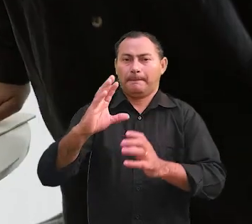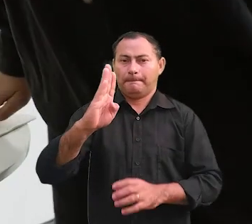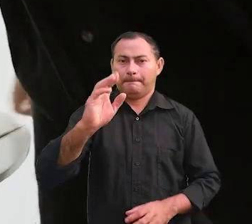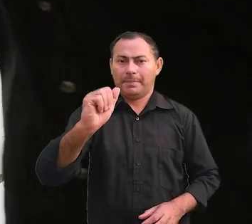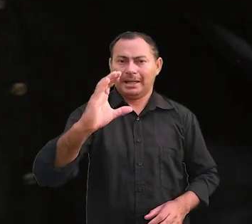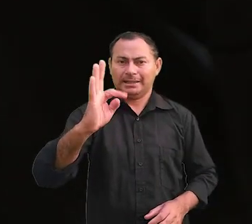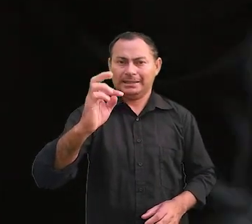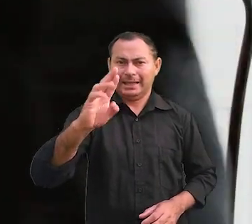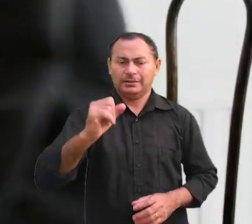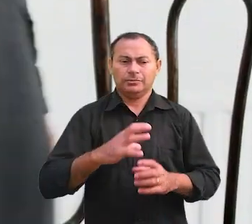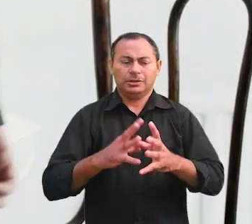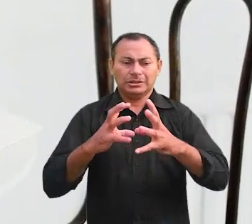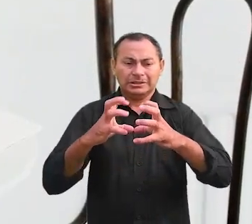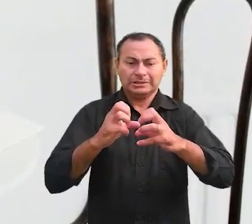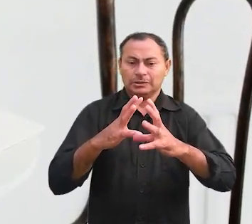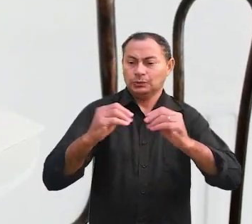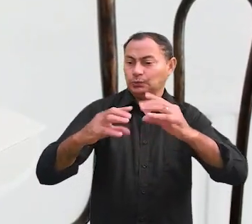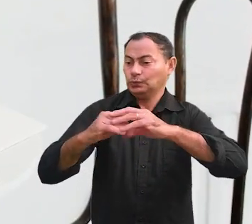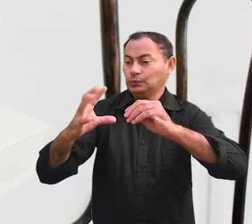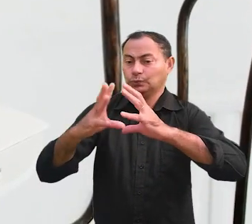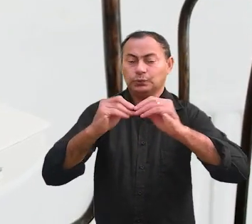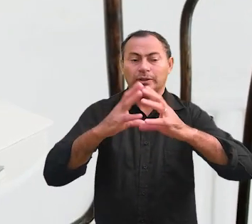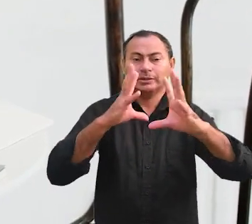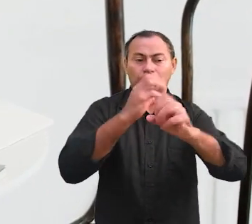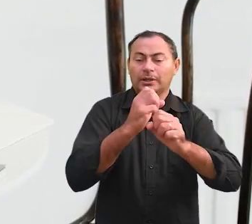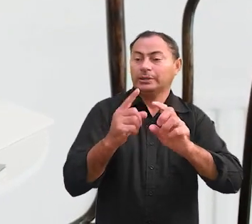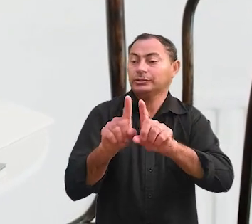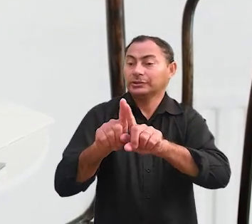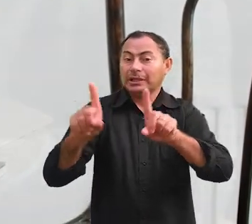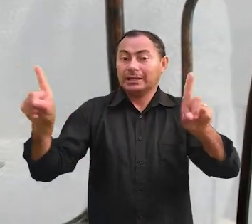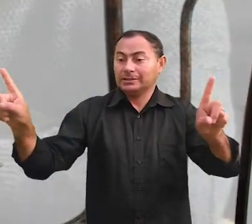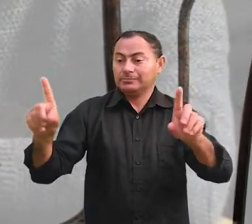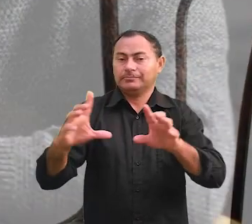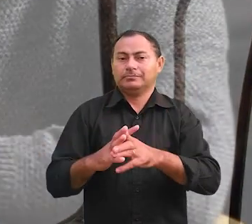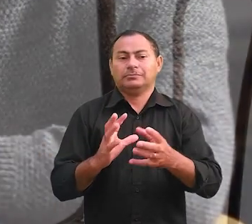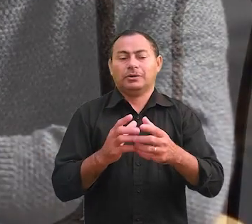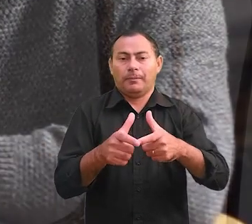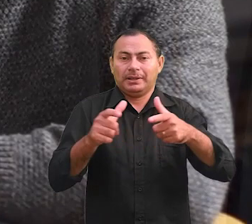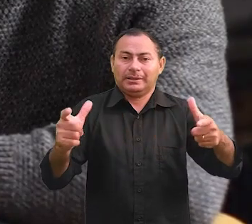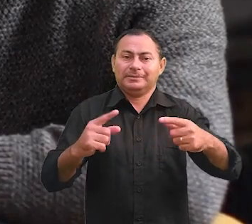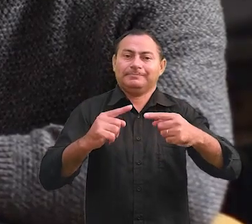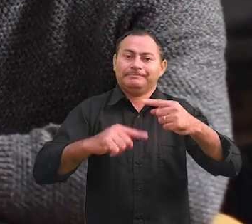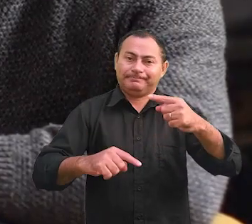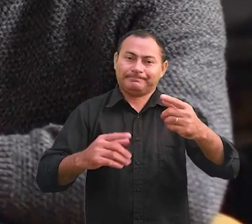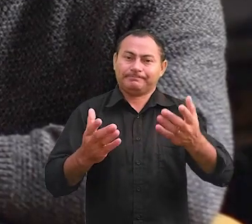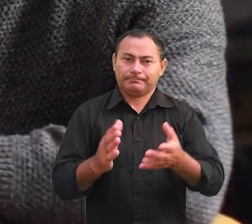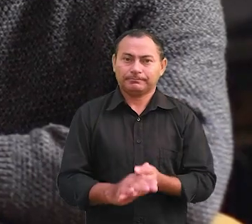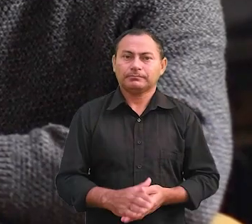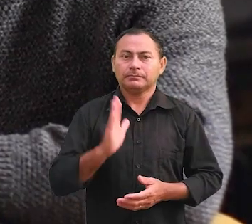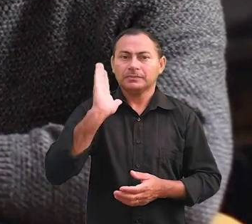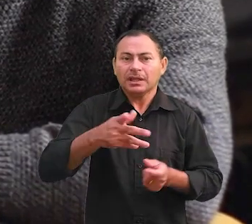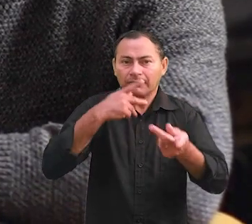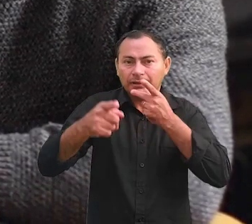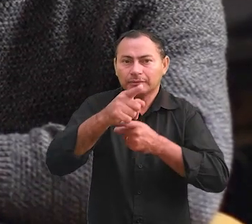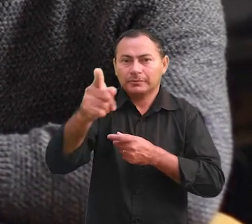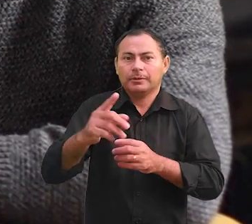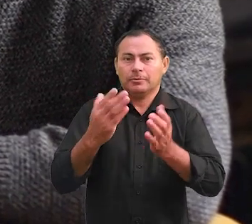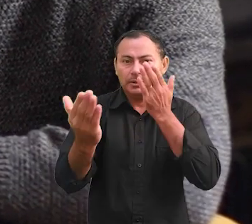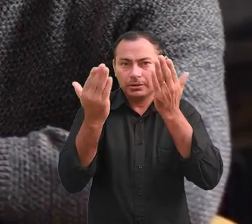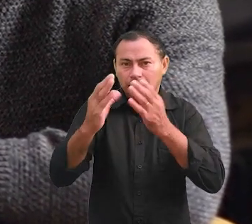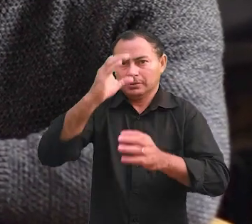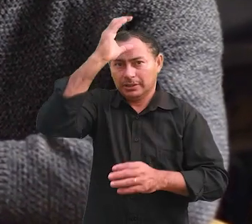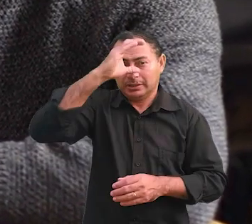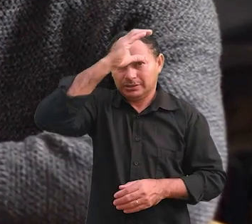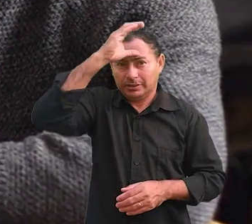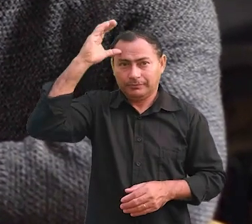as bactérias se multiplicam no escuro e a distância entre os cônjuges vai aumentando já falei para